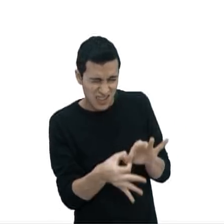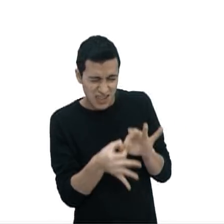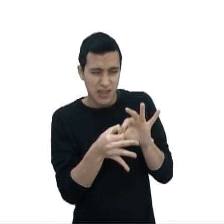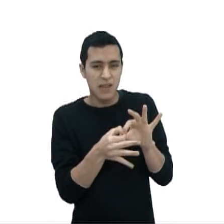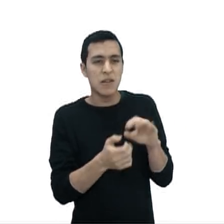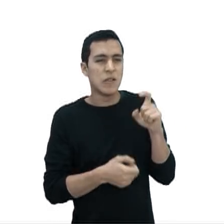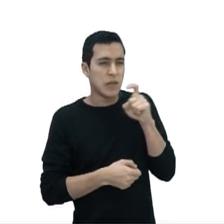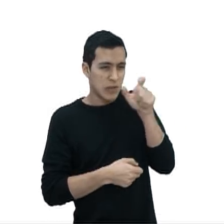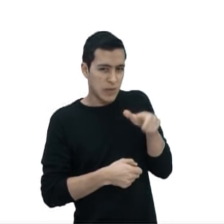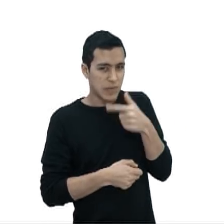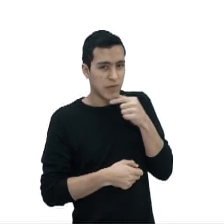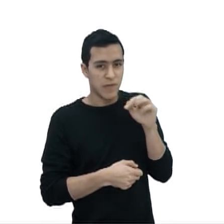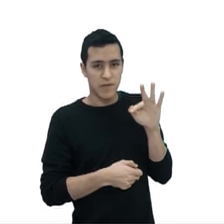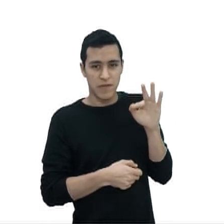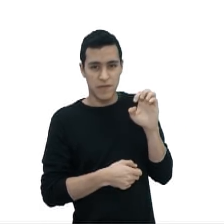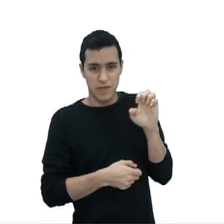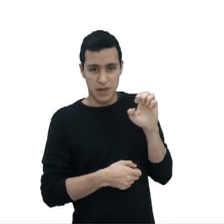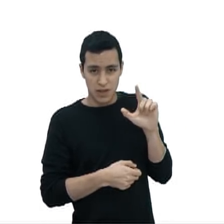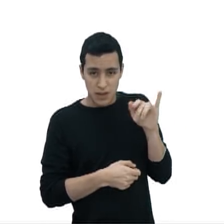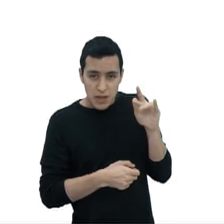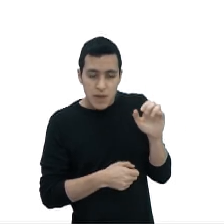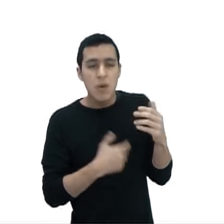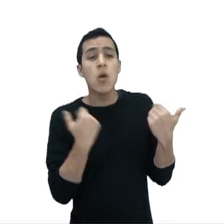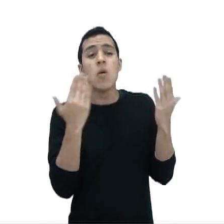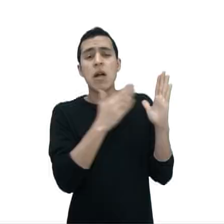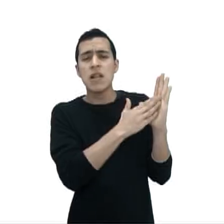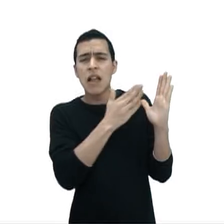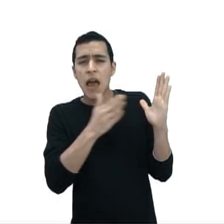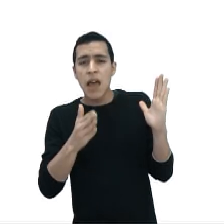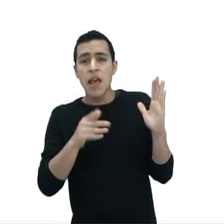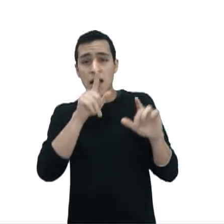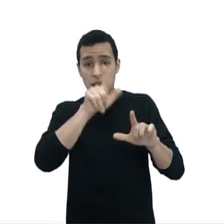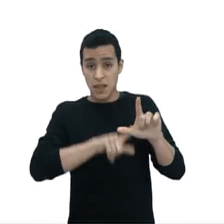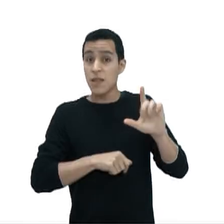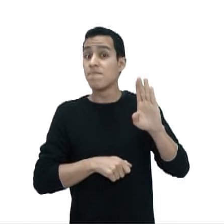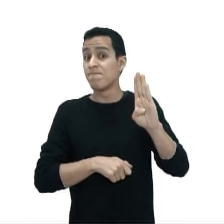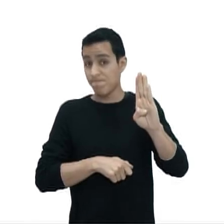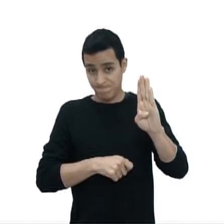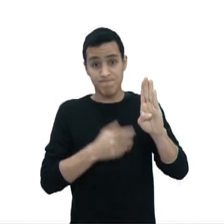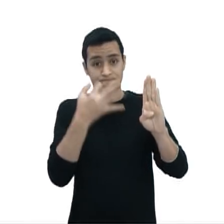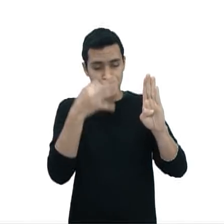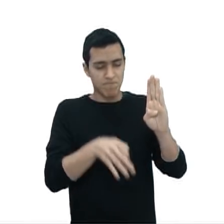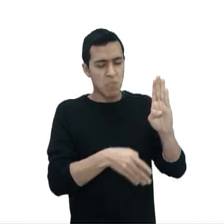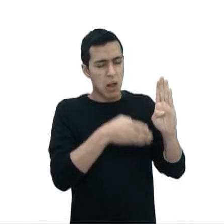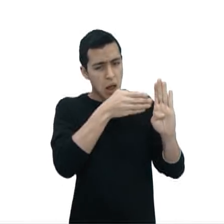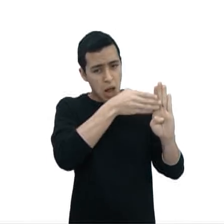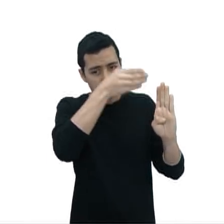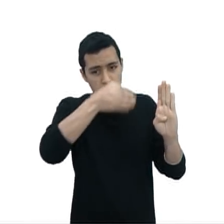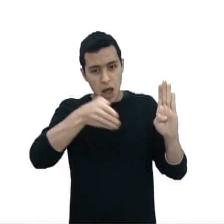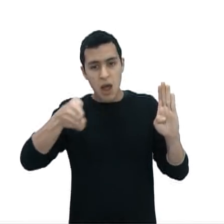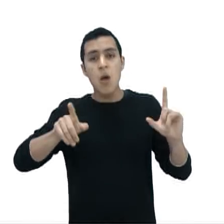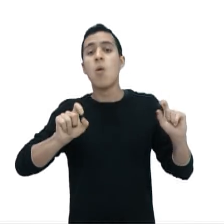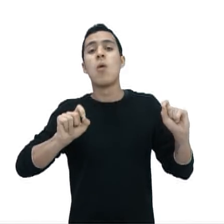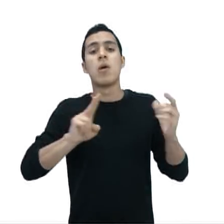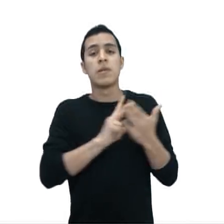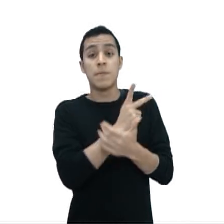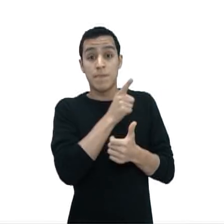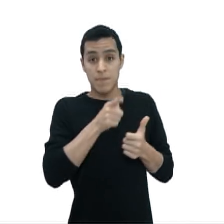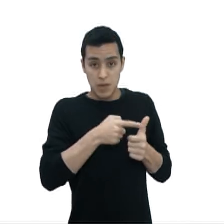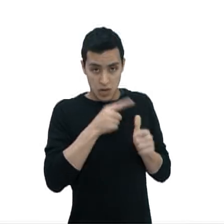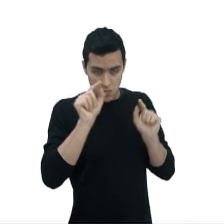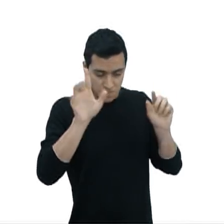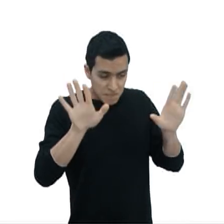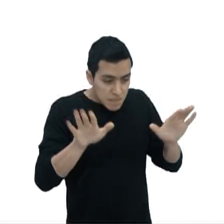Felipe, olha lá. Então, a sequência correta está na letra B, certo? Então, o que acontece por primeiro?